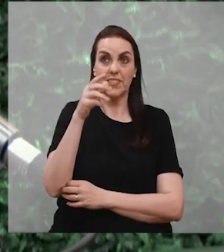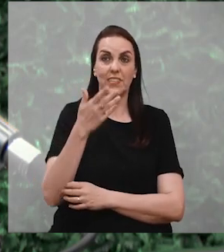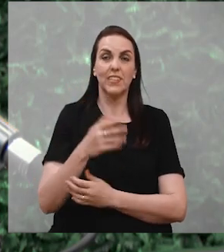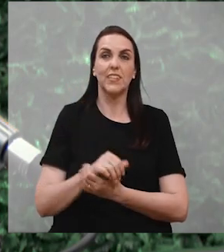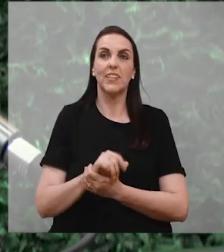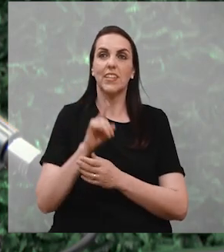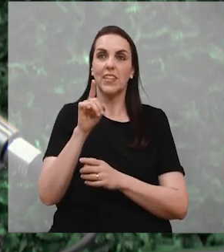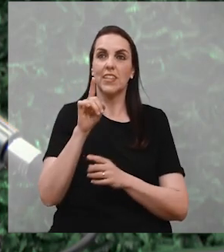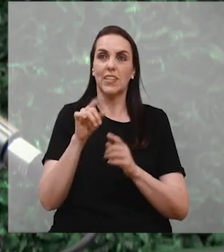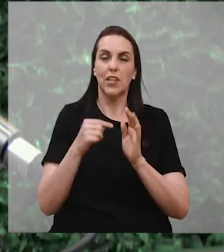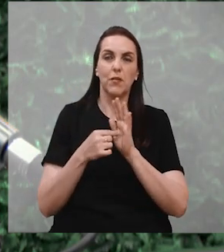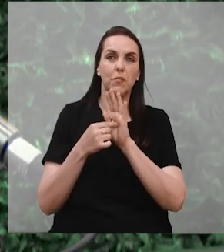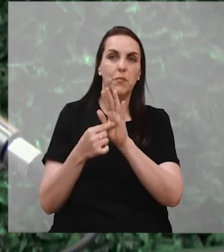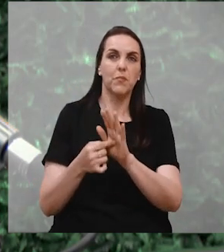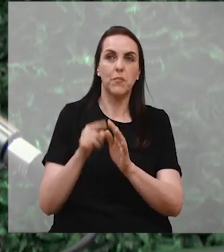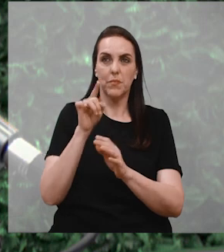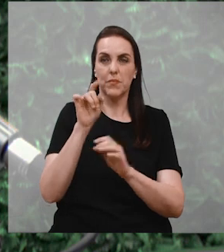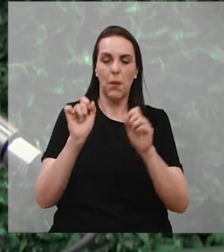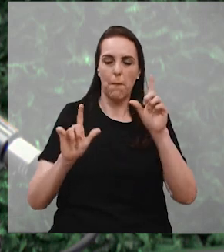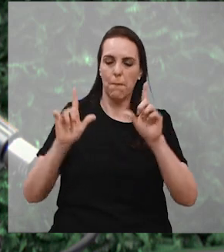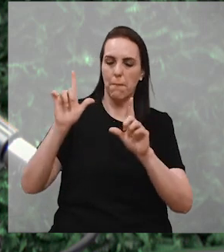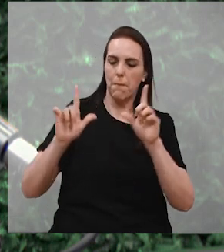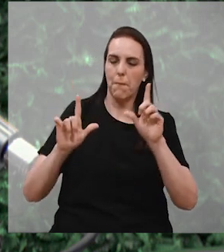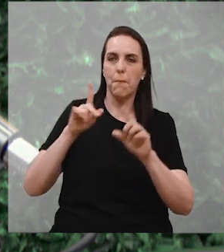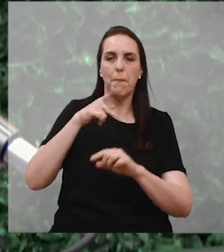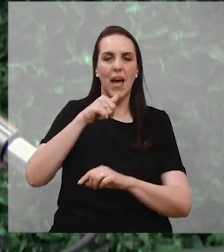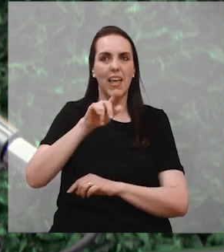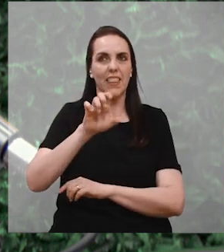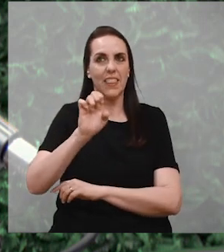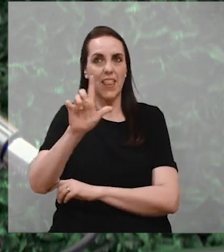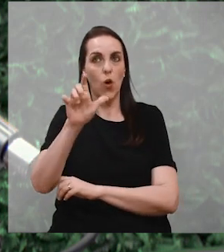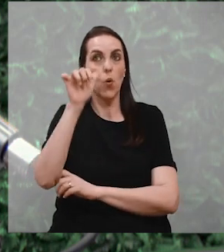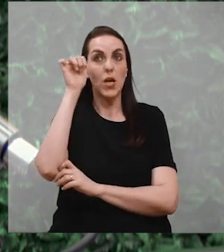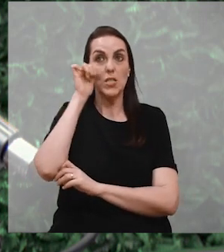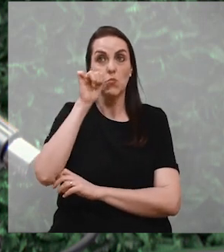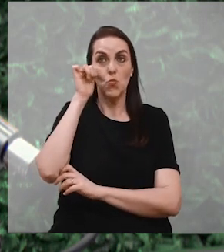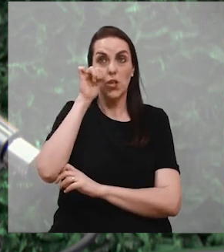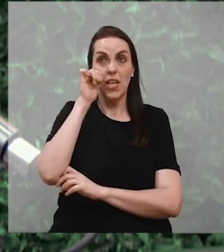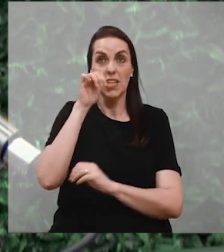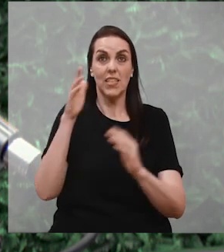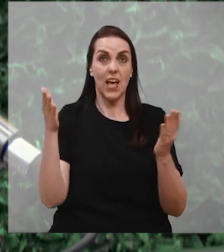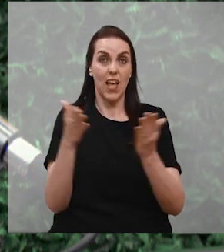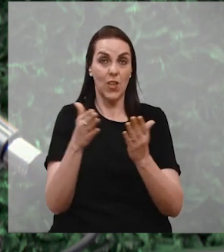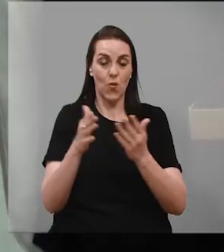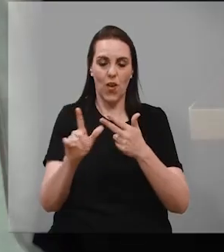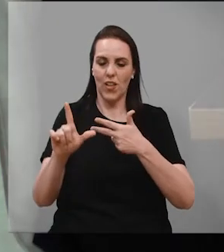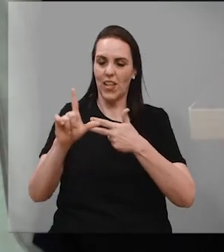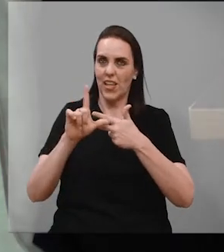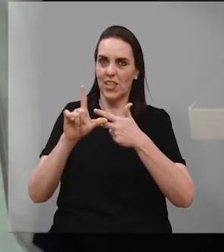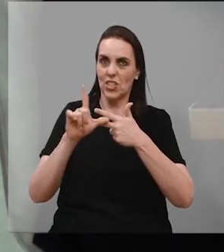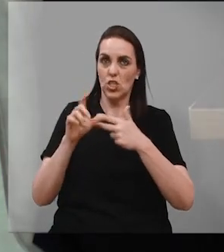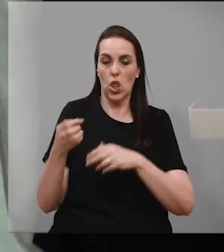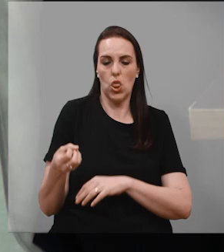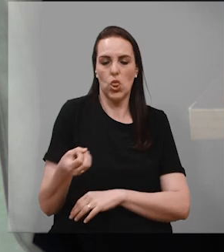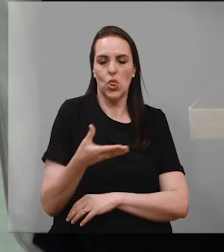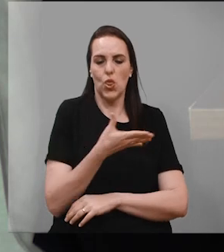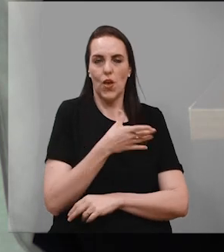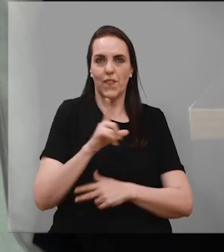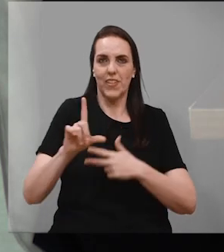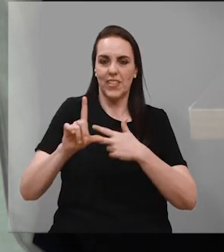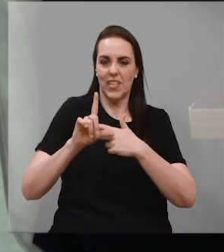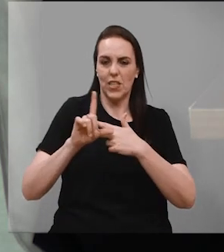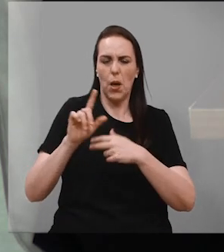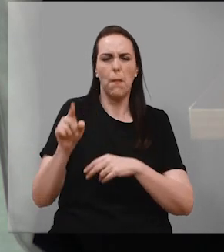esse painel foi muito bacana, né, Rafa, que a gente fez um painel com as mulheres da atual legislatura e nova